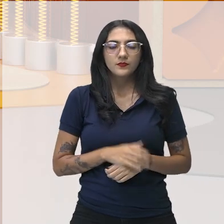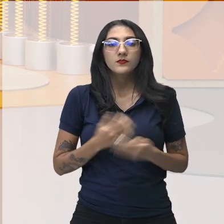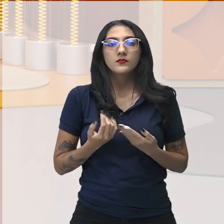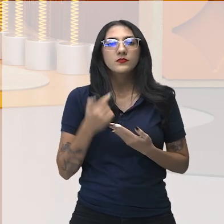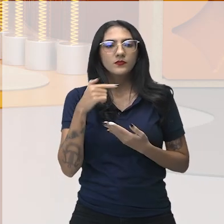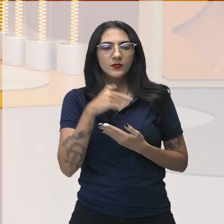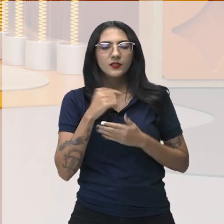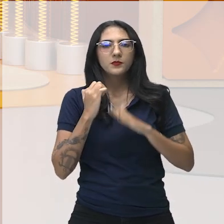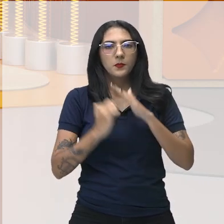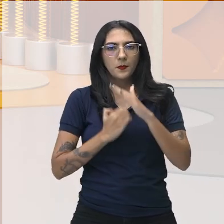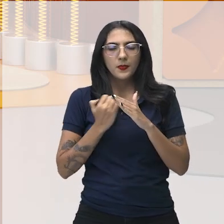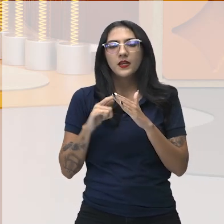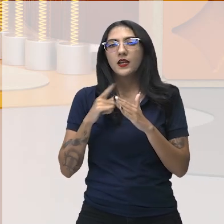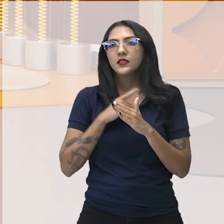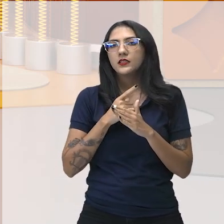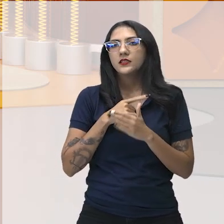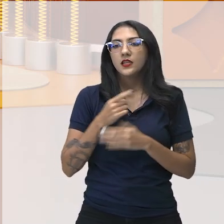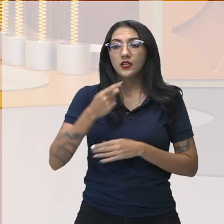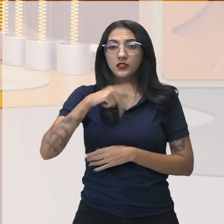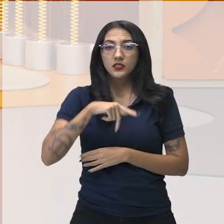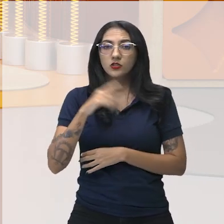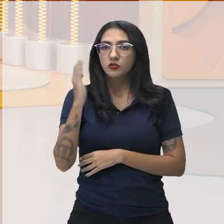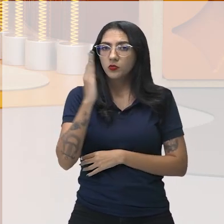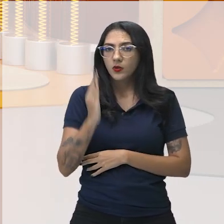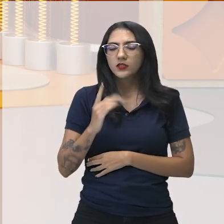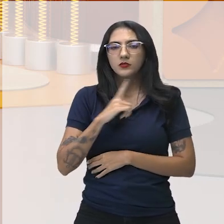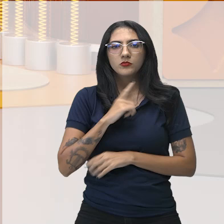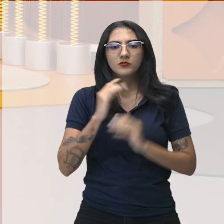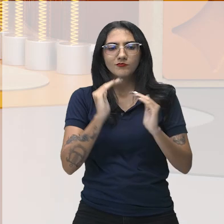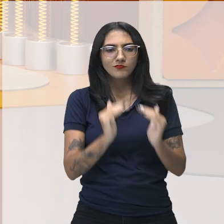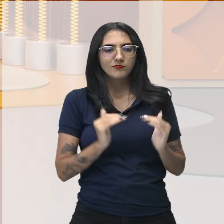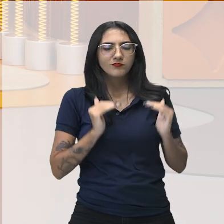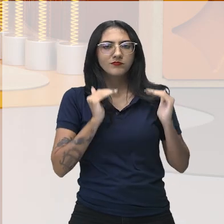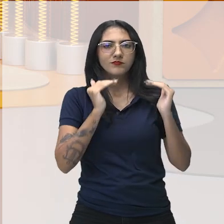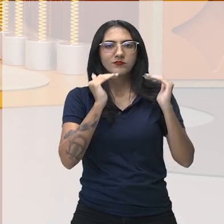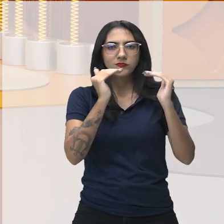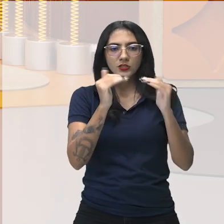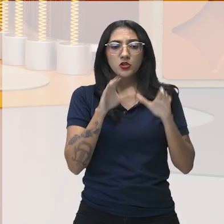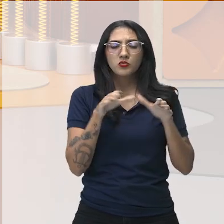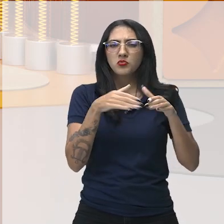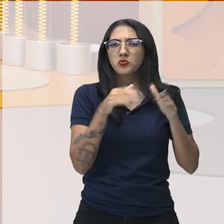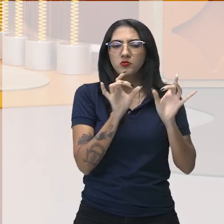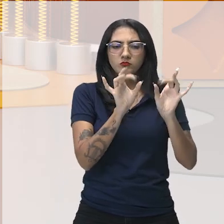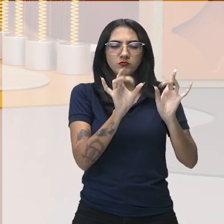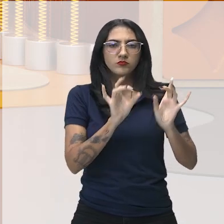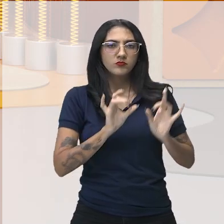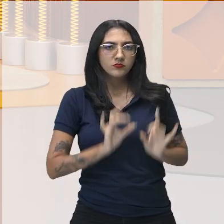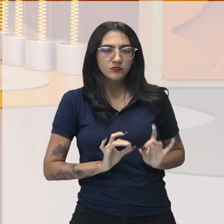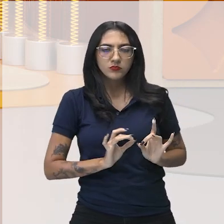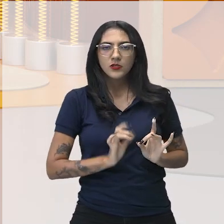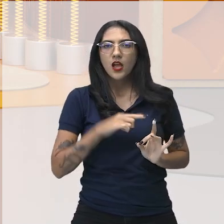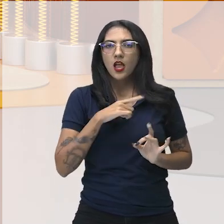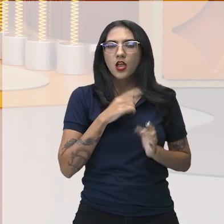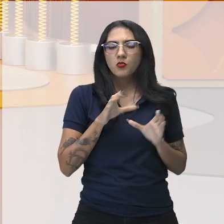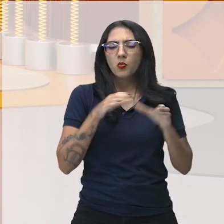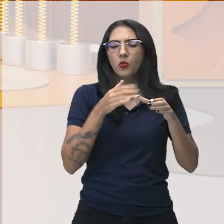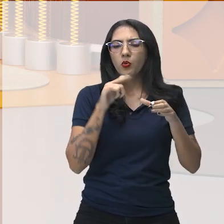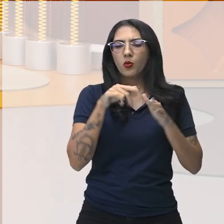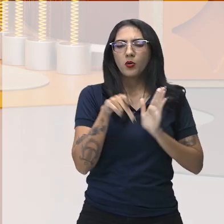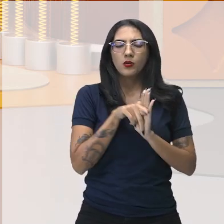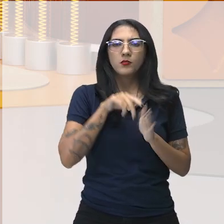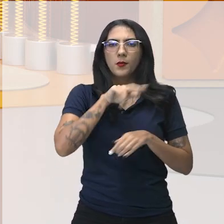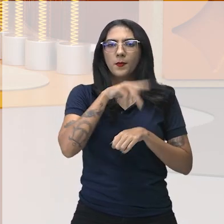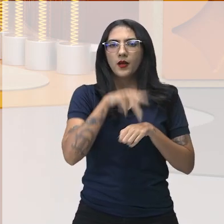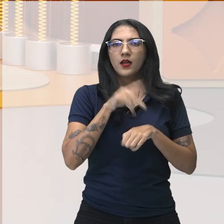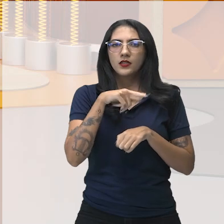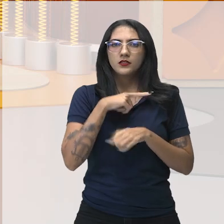ela colocou o Brasil, né, isso, em um ramo muito, em um grupo muito seleto, que é aquele grupo de países